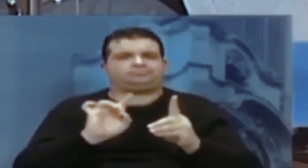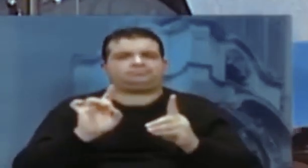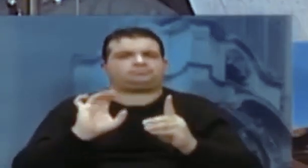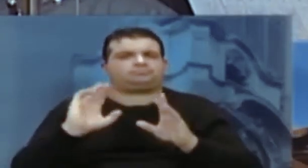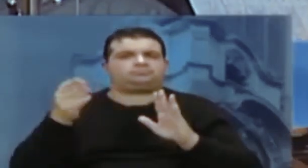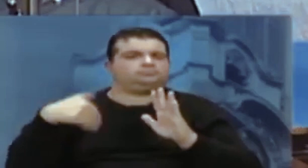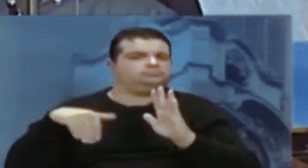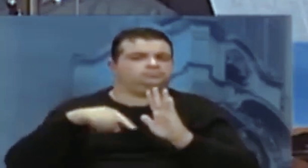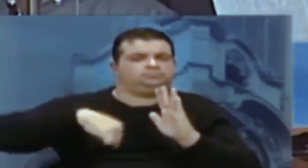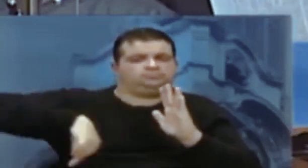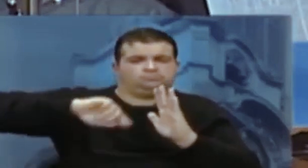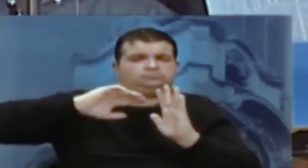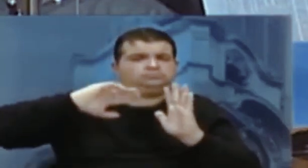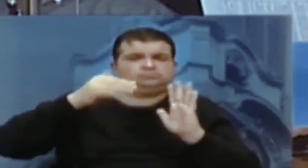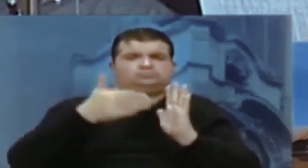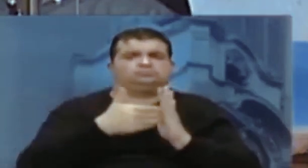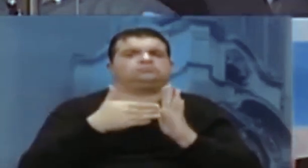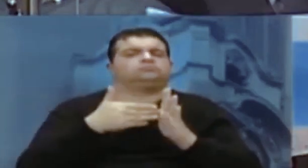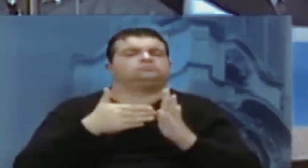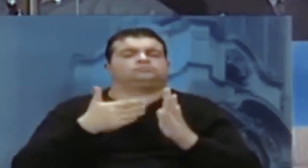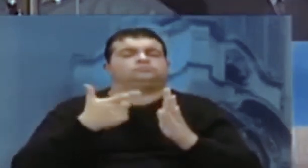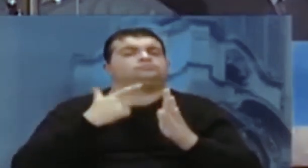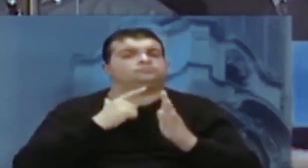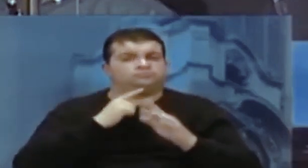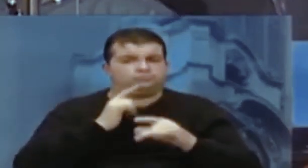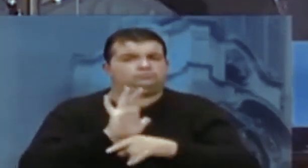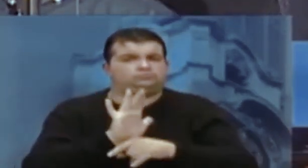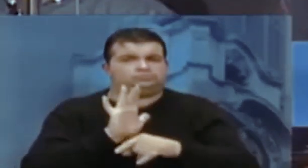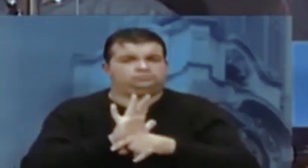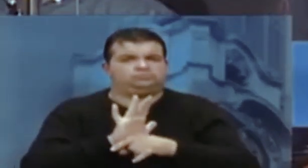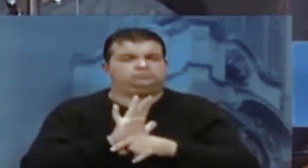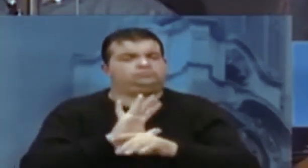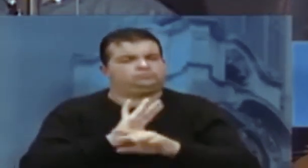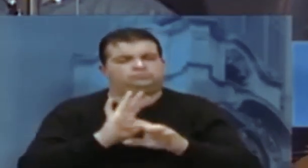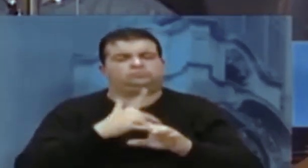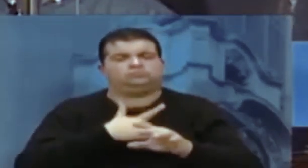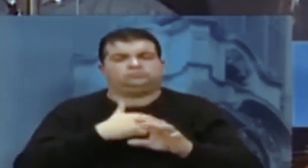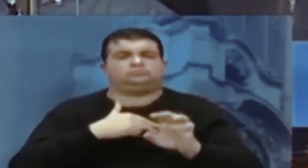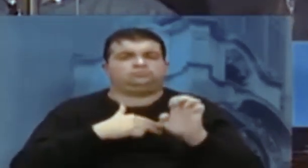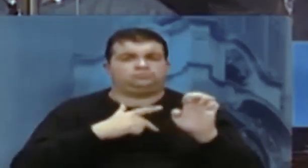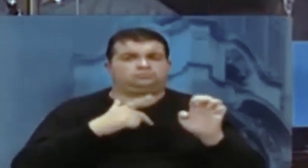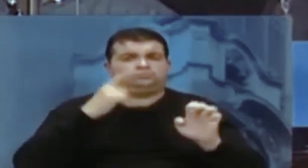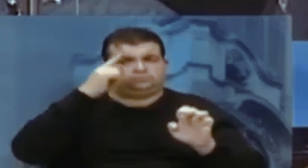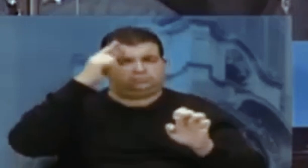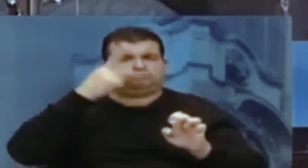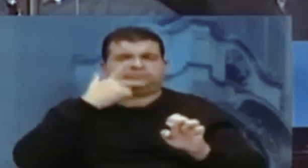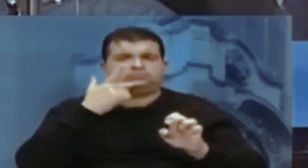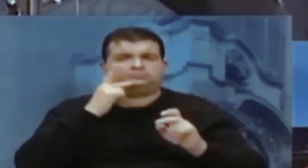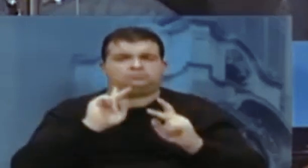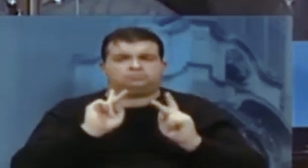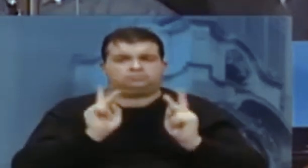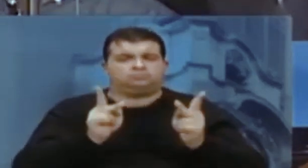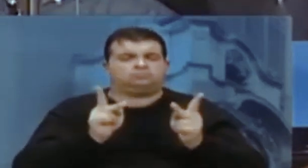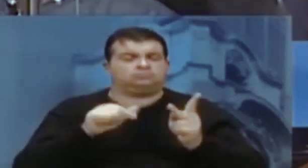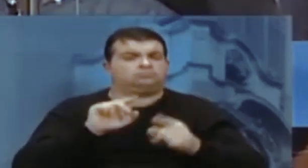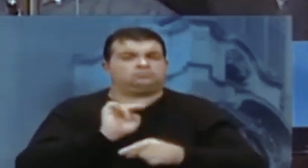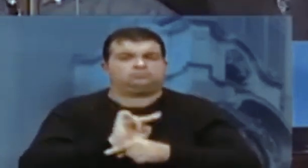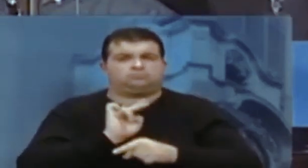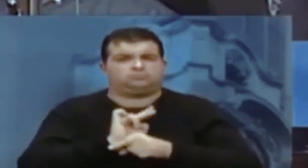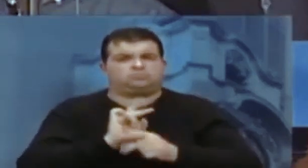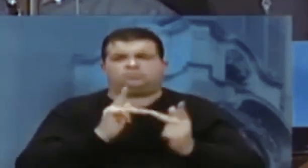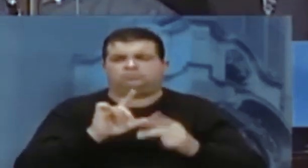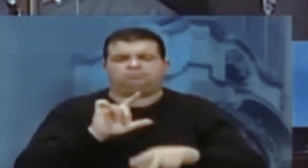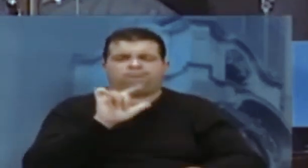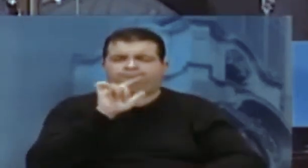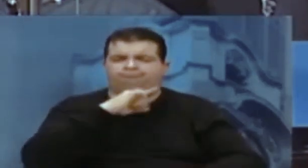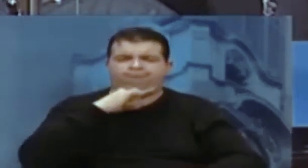nós defendemos. Todos nós, tirando essa esquerda, que eu insisto em lembrar sempre para vocês, é a vanguarda do